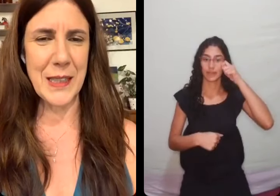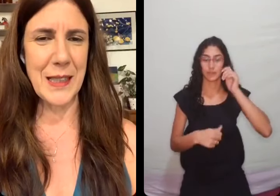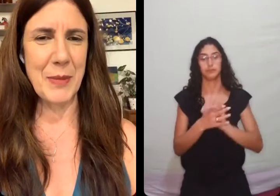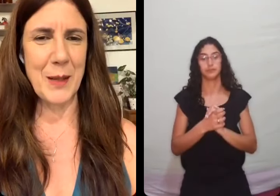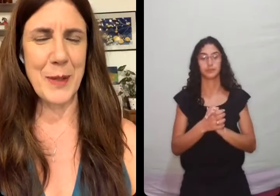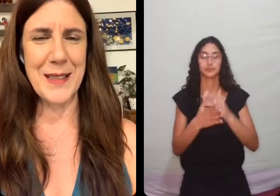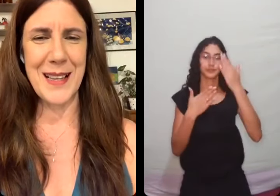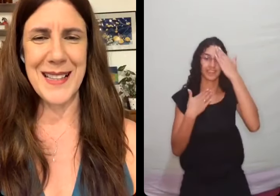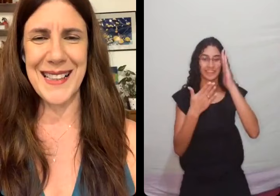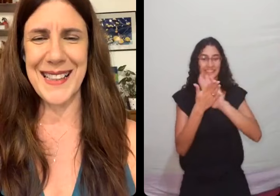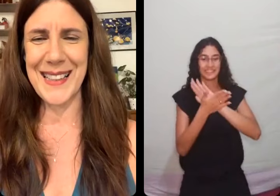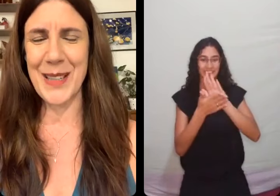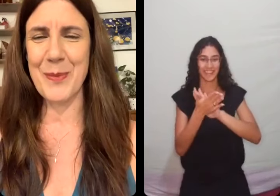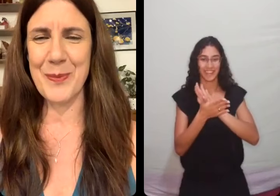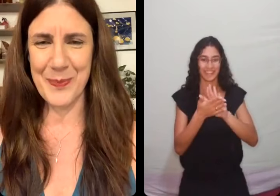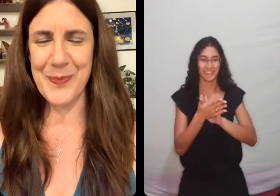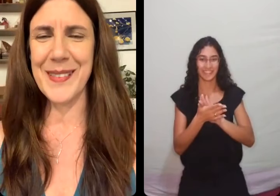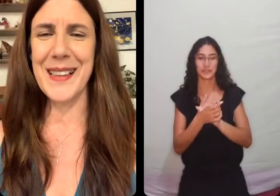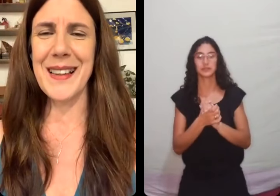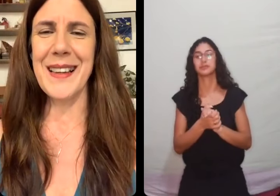Giovanna, pela presença aqui.